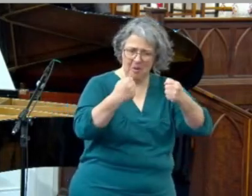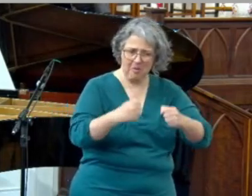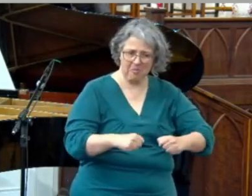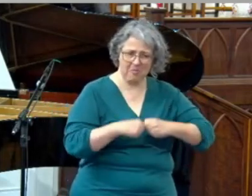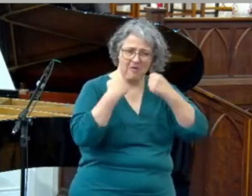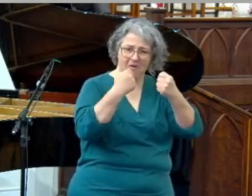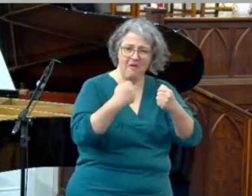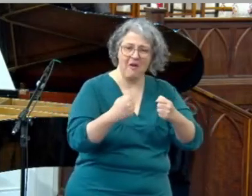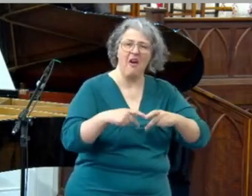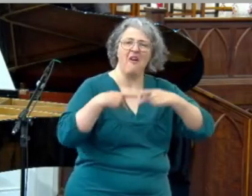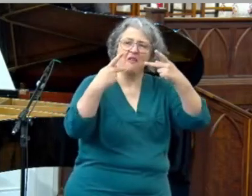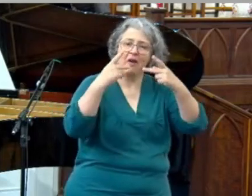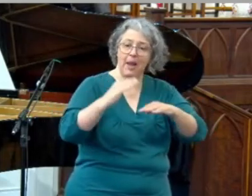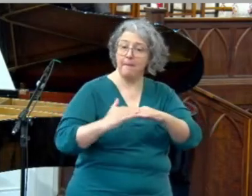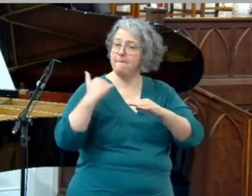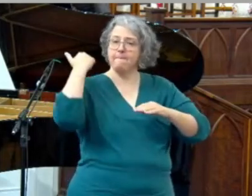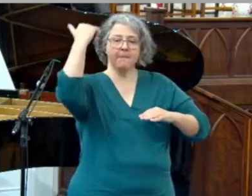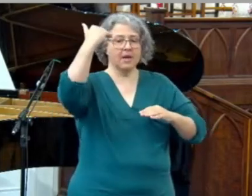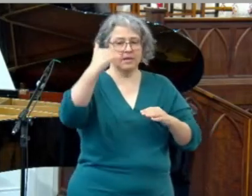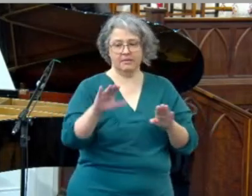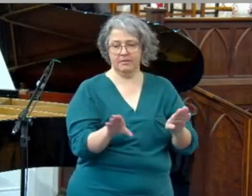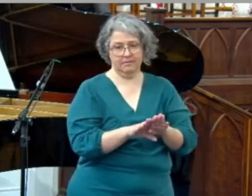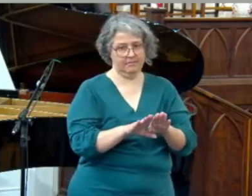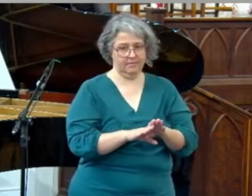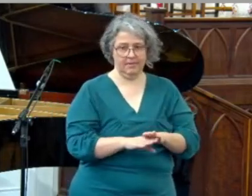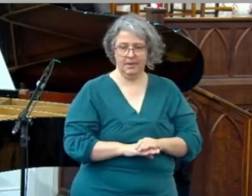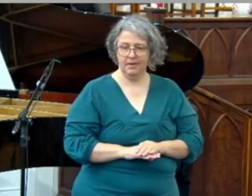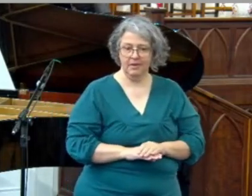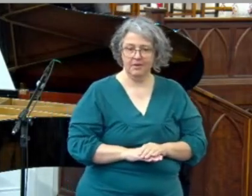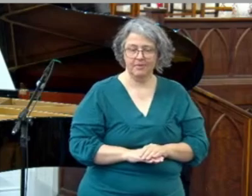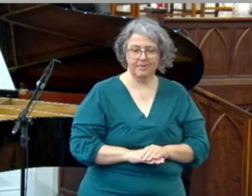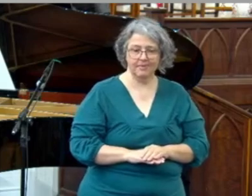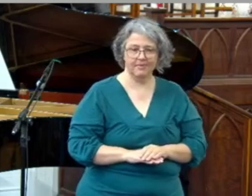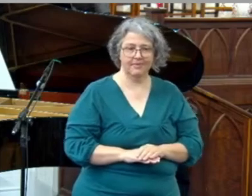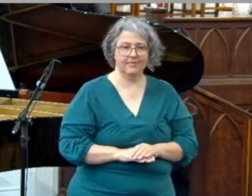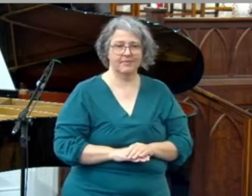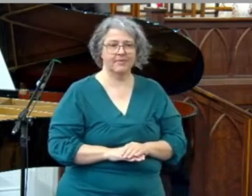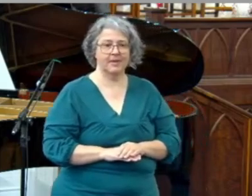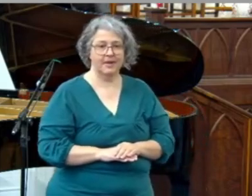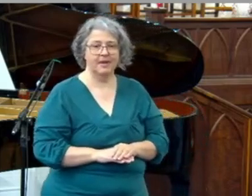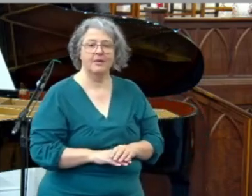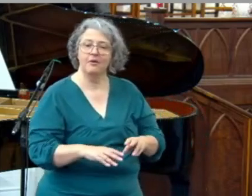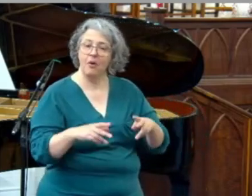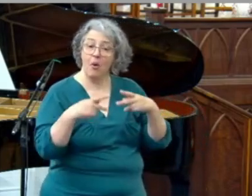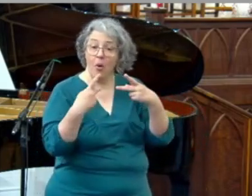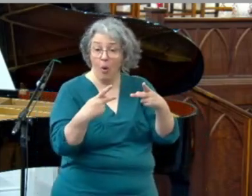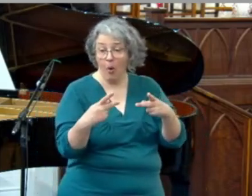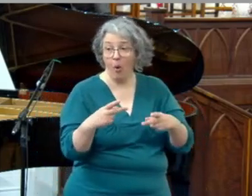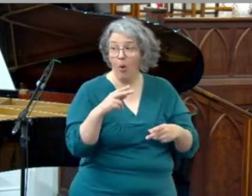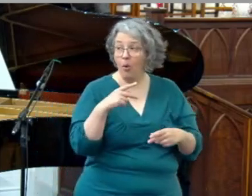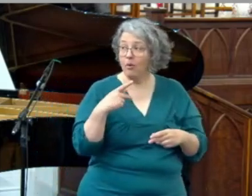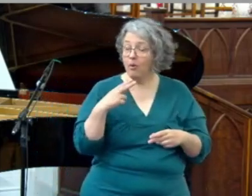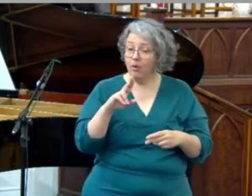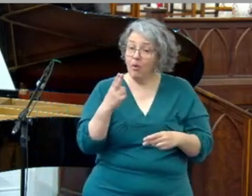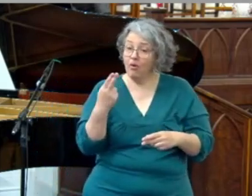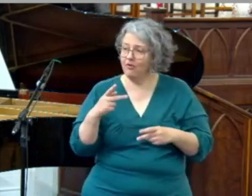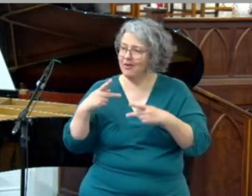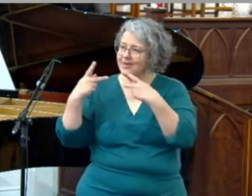a algum ensino. Cristo também se utilizou de recursos de ironia para marcar alguns dos